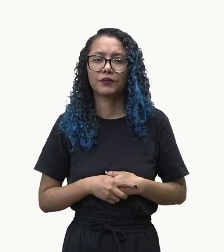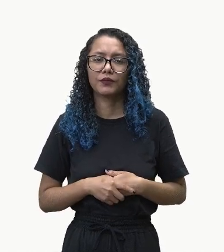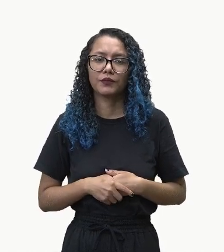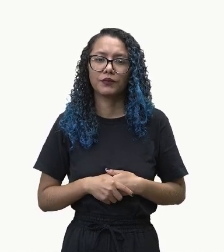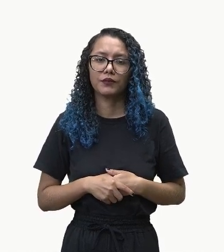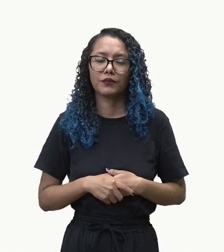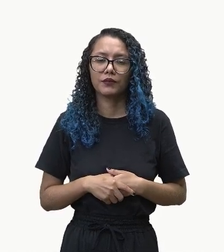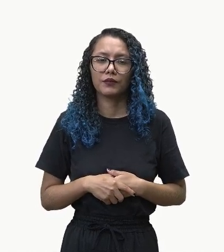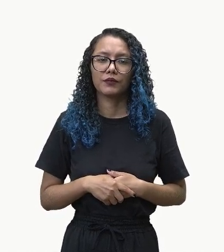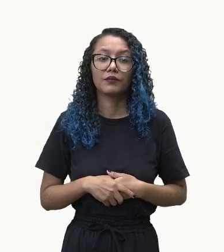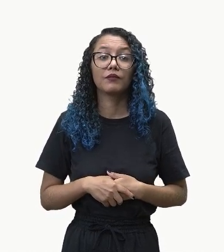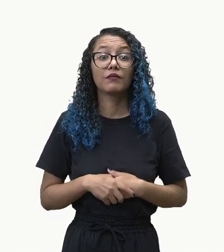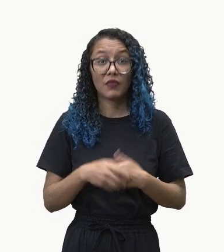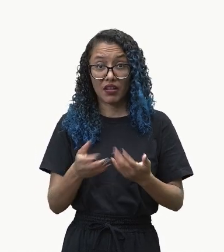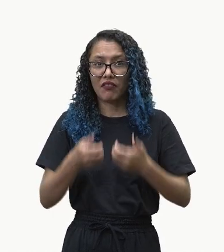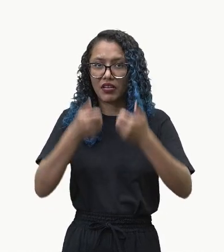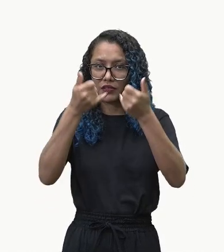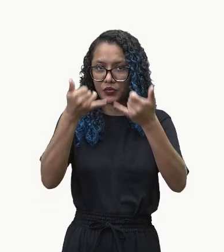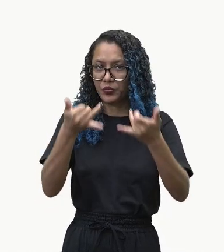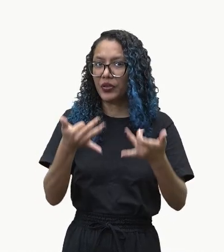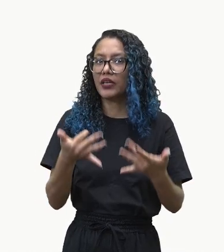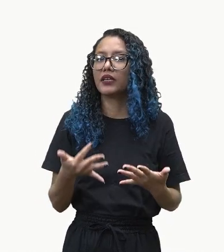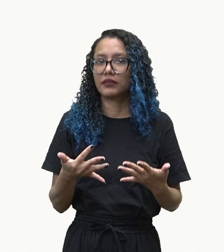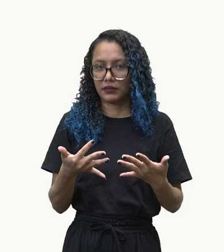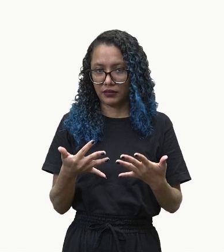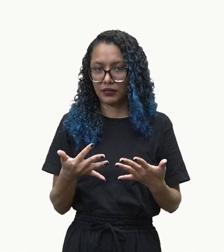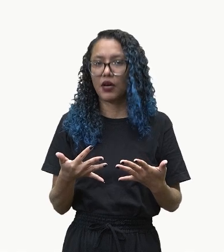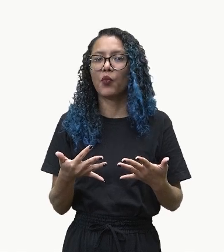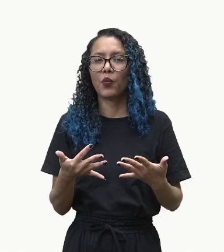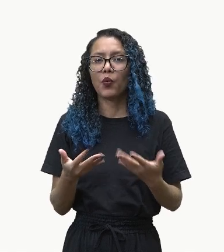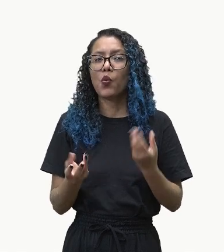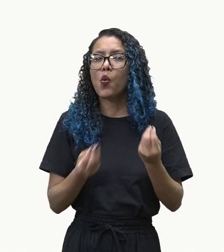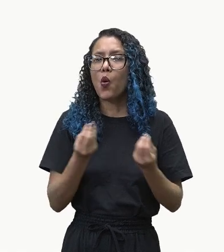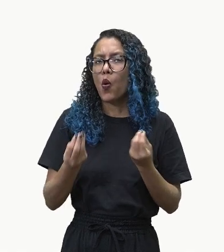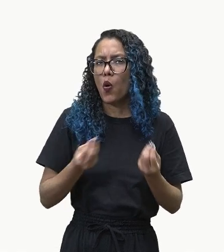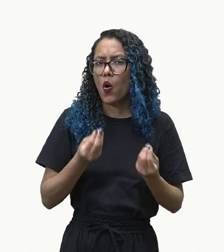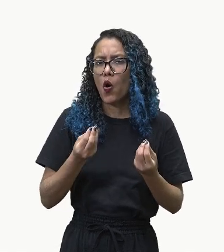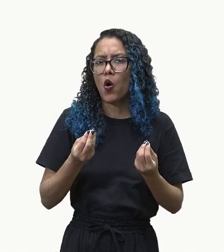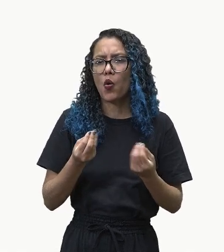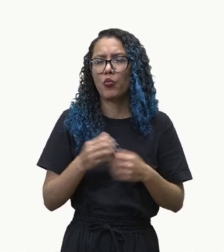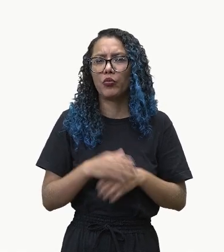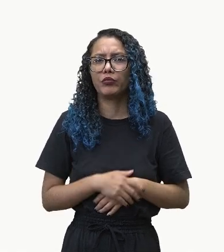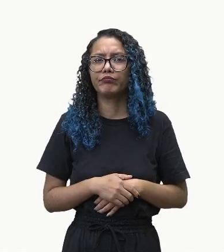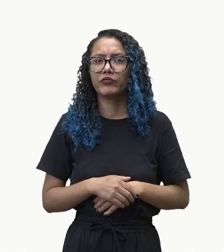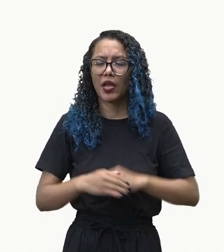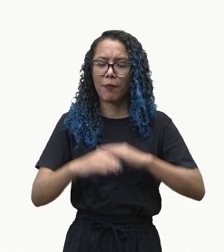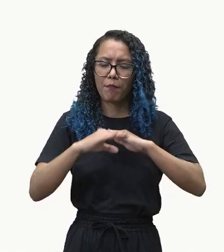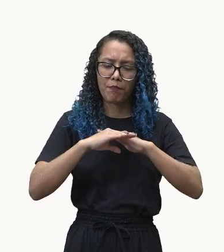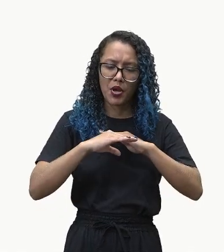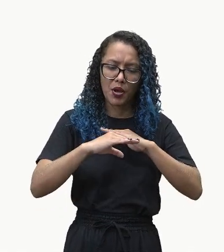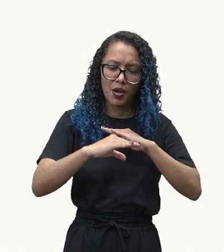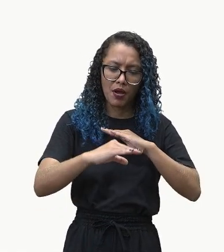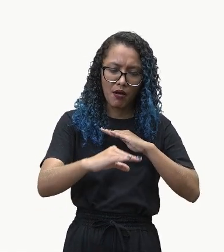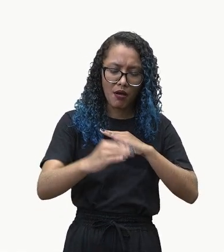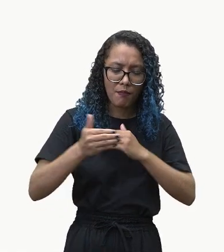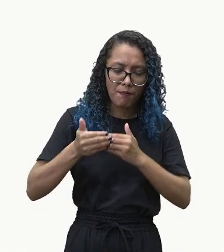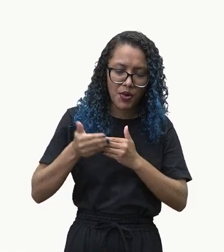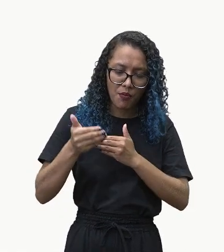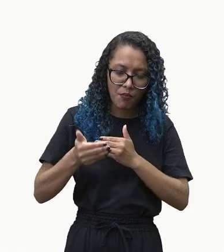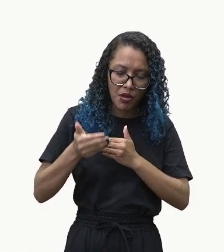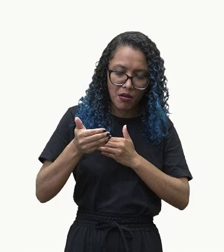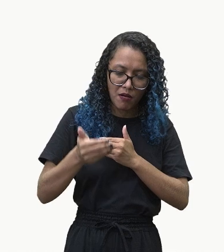essa explanação, essa explicação de forma sucessiva, né? Em ordem, de